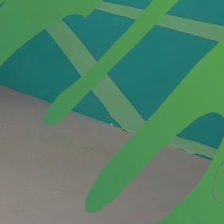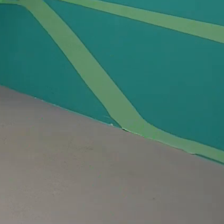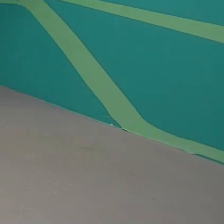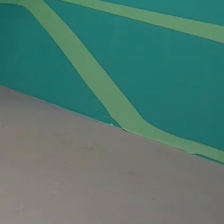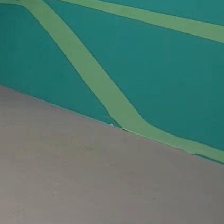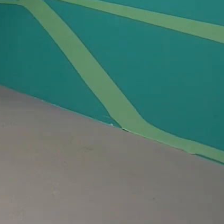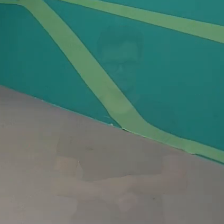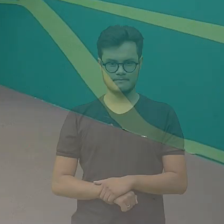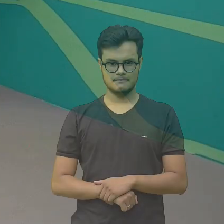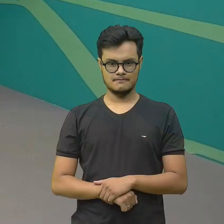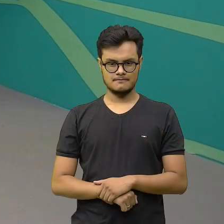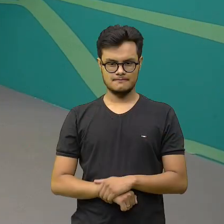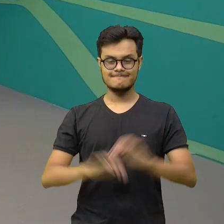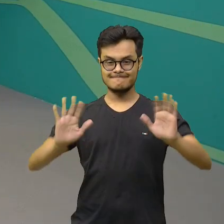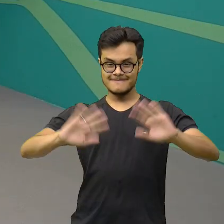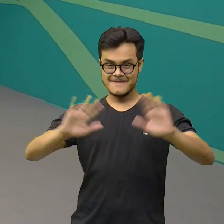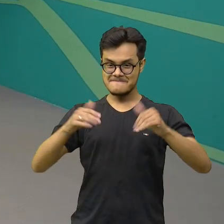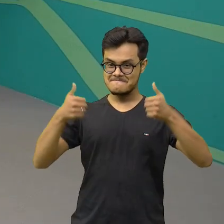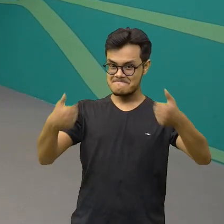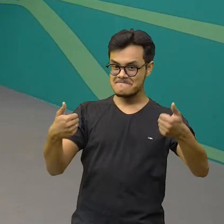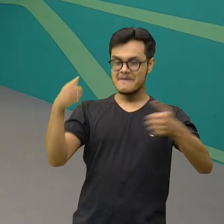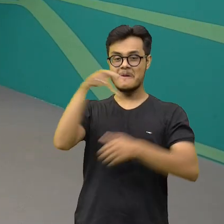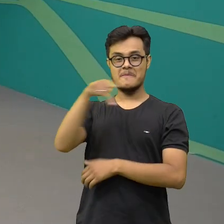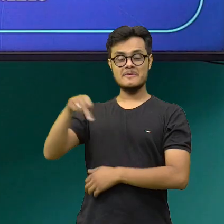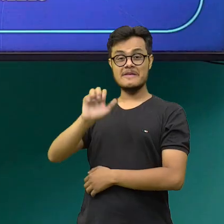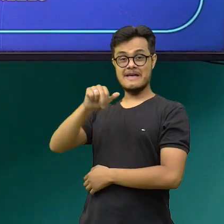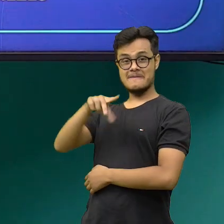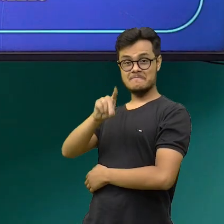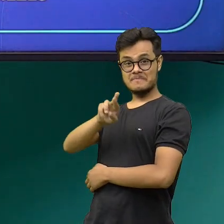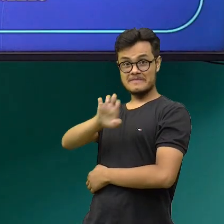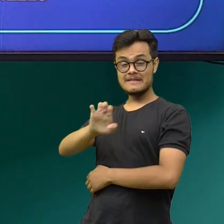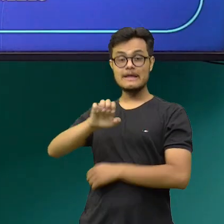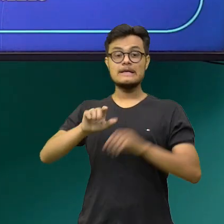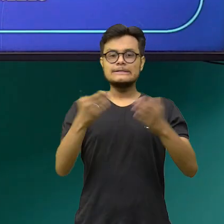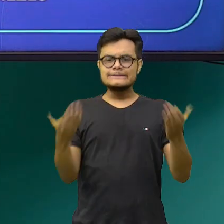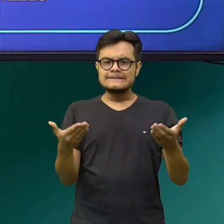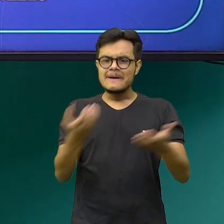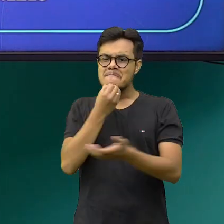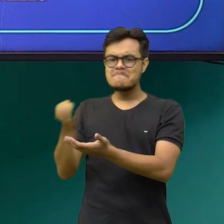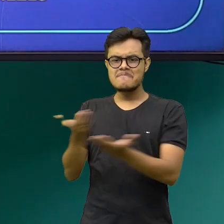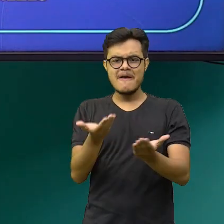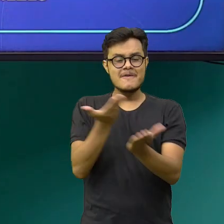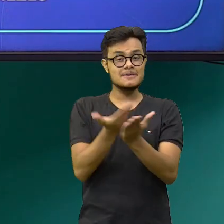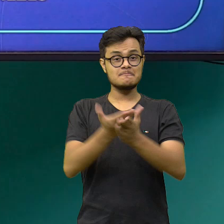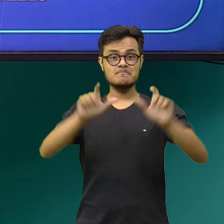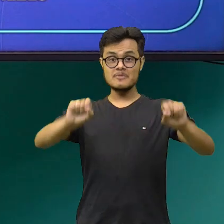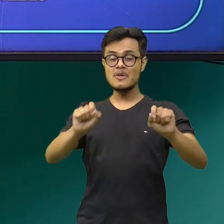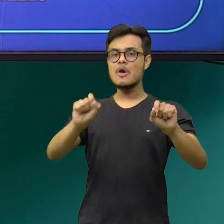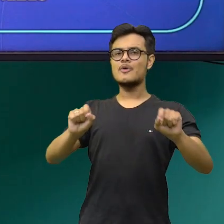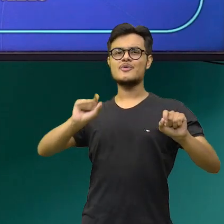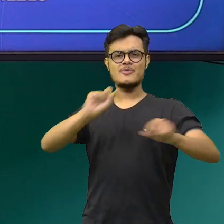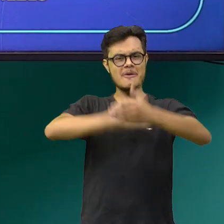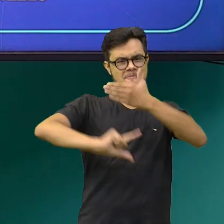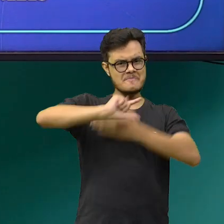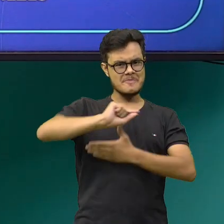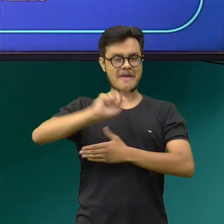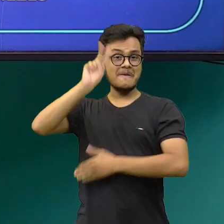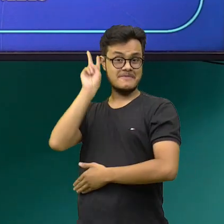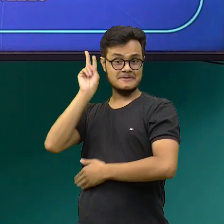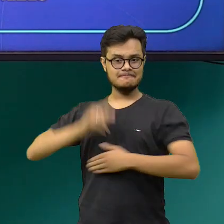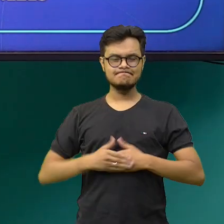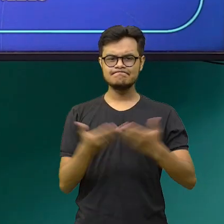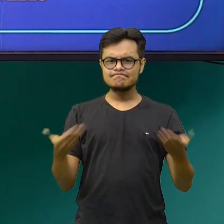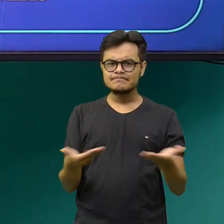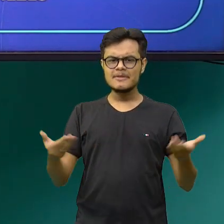E aí, meu amigo, tudo bem? Aqui é o professor André Menezes, o brabo da biologia, e sejam muito bem-vindos aí a mais uma aula do nosso Preveste UEA, tá? Eu